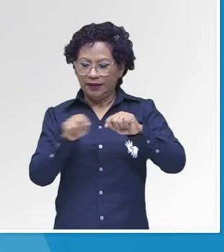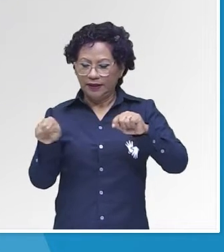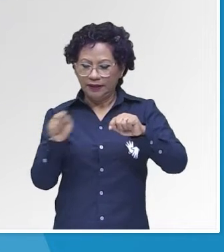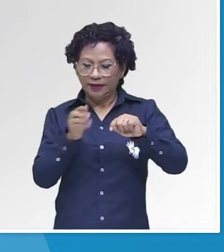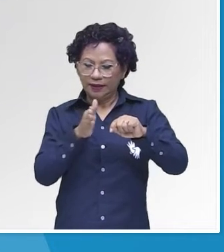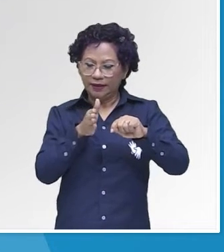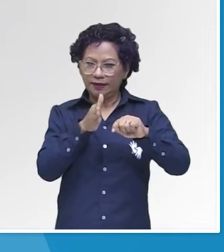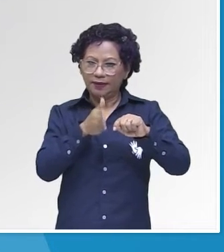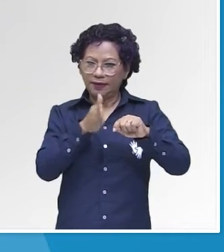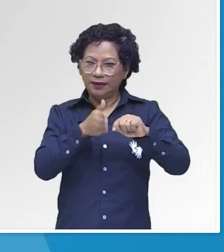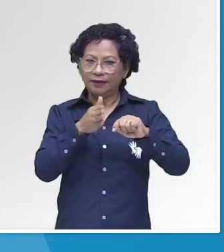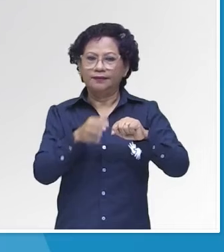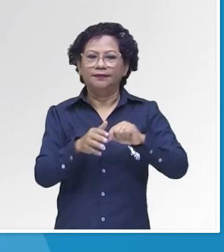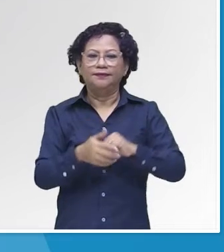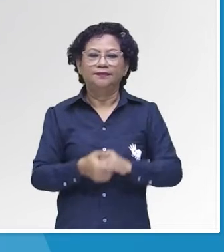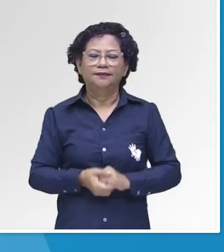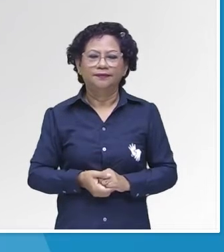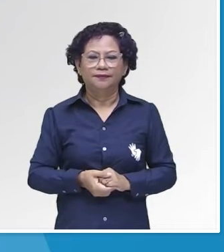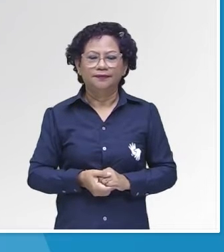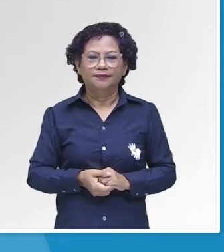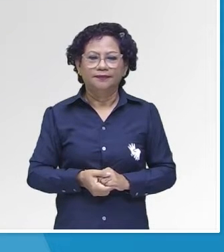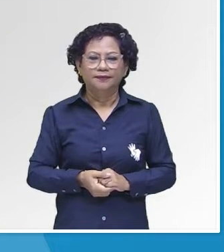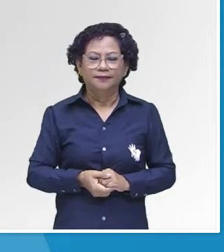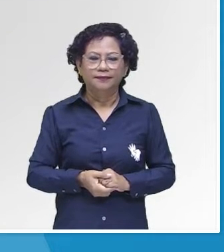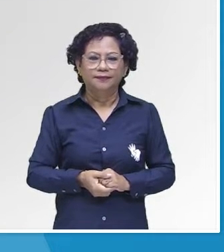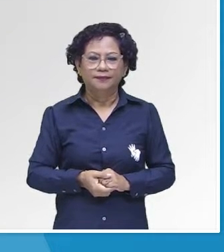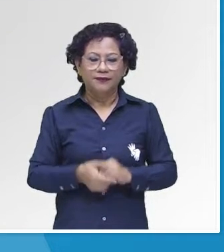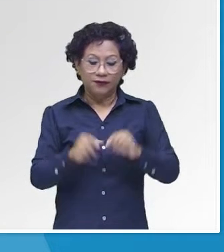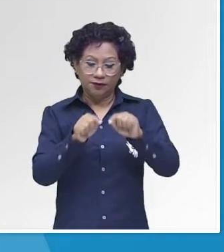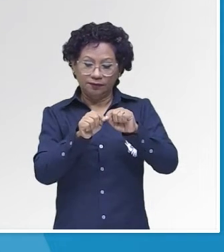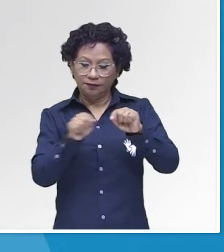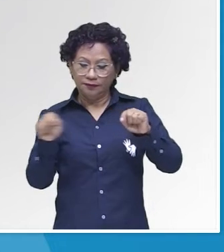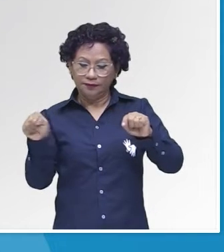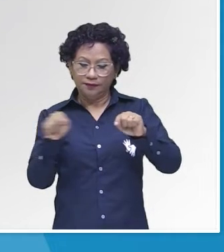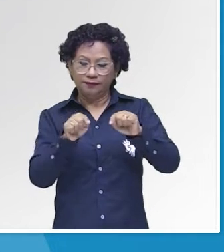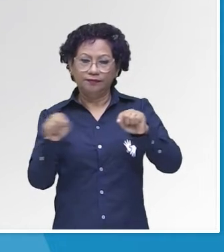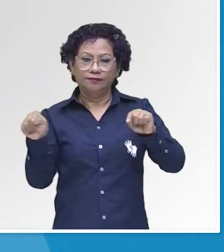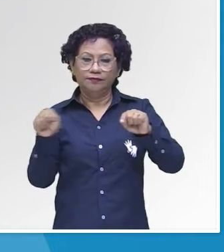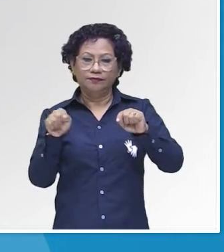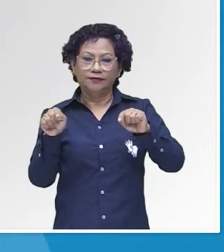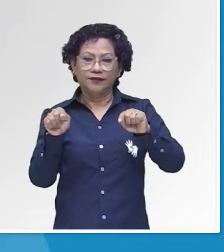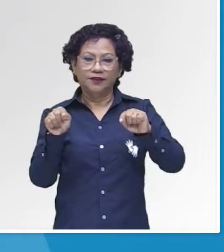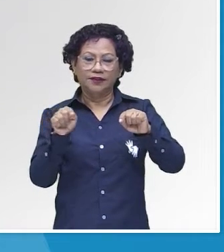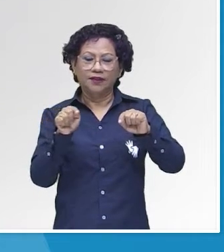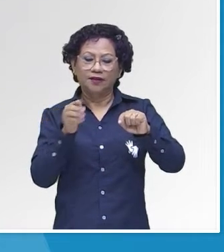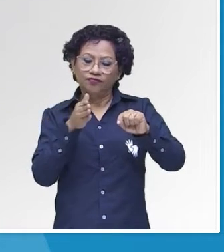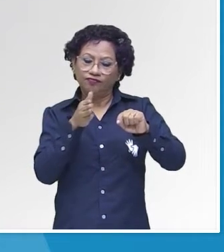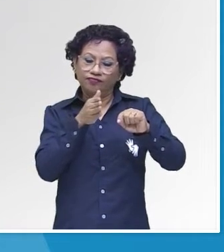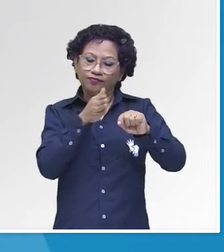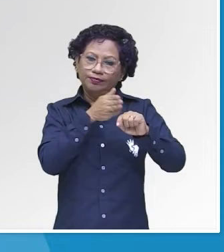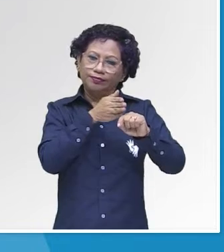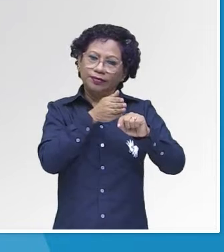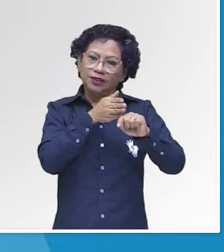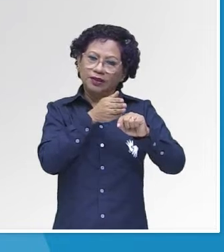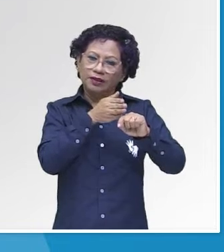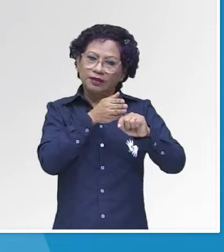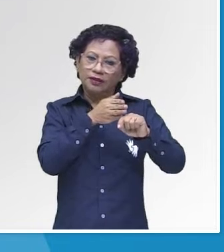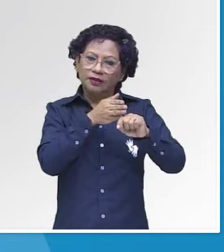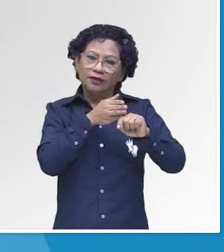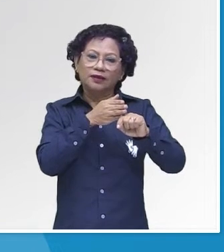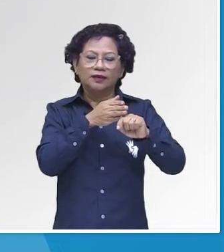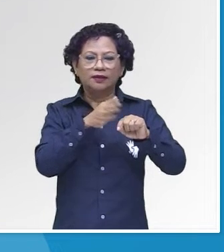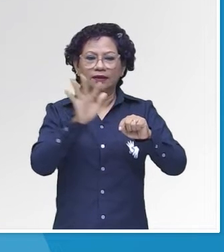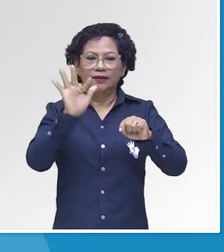A Gabriela tirou 3, então ela está abaixo da média. E a Rafaela tirou 7,